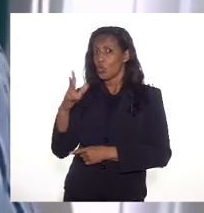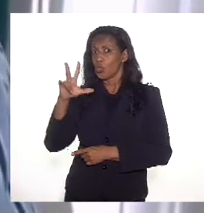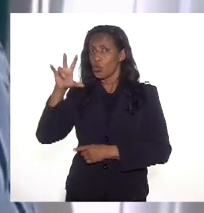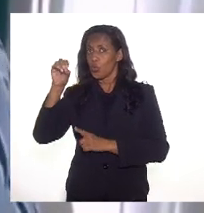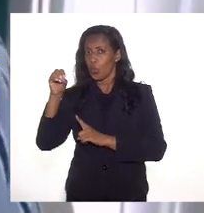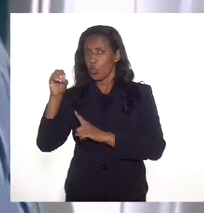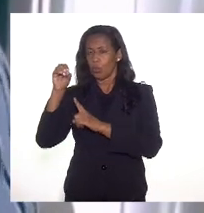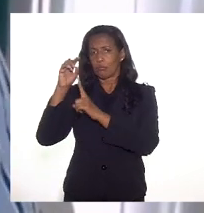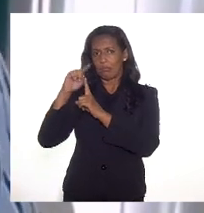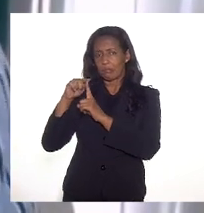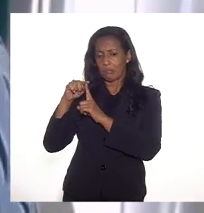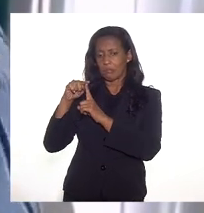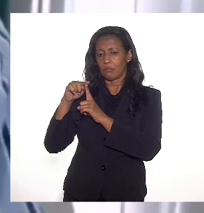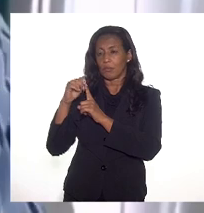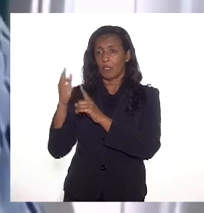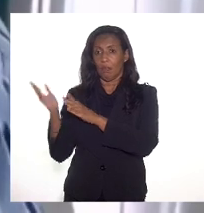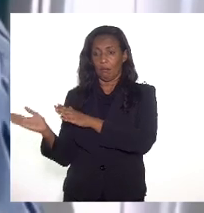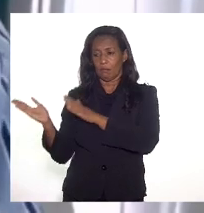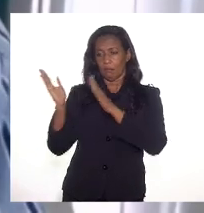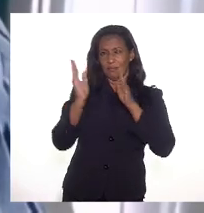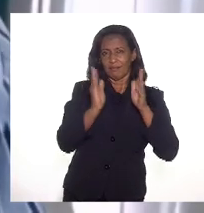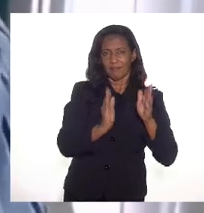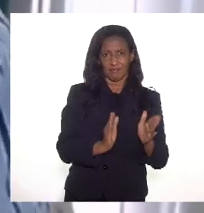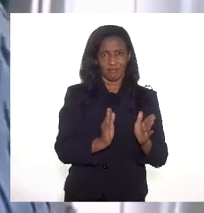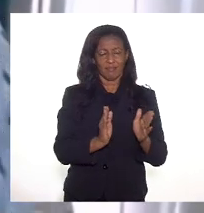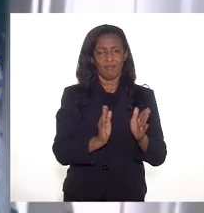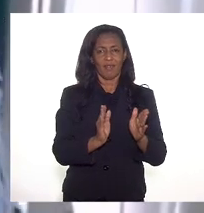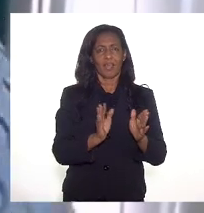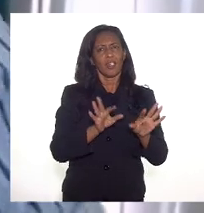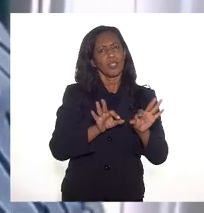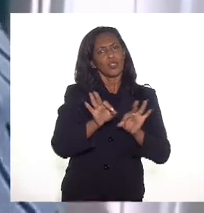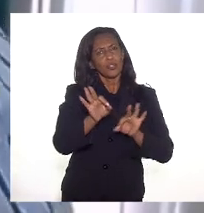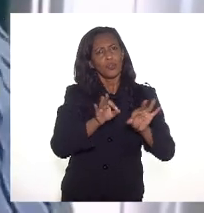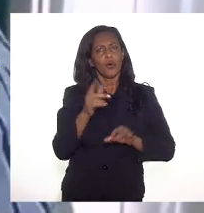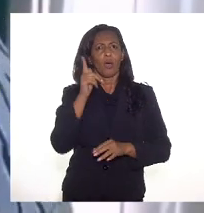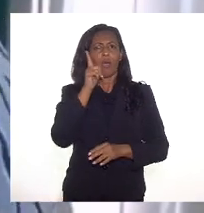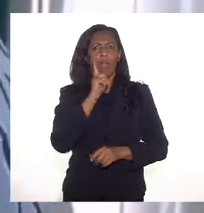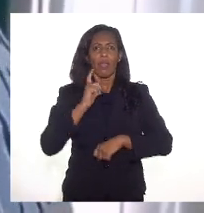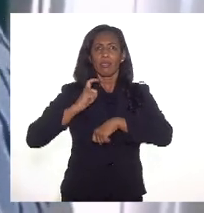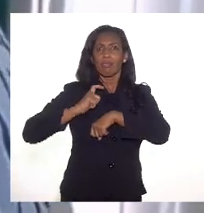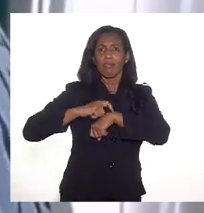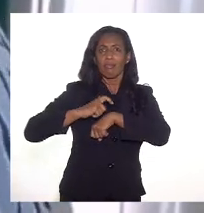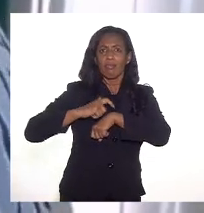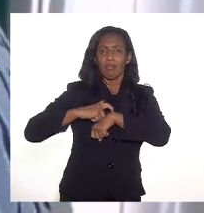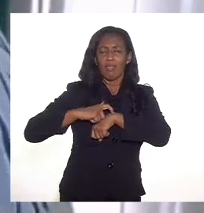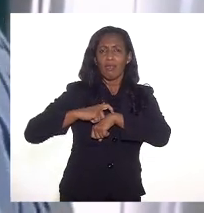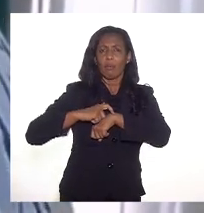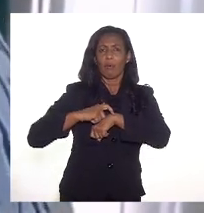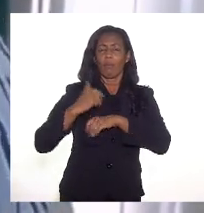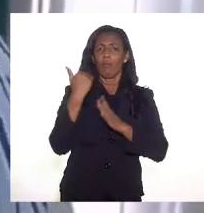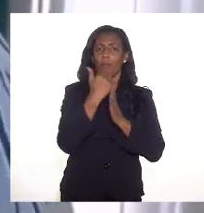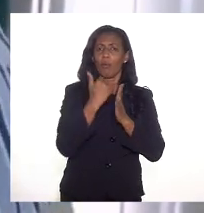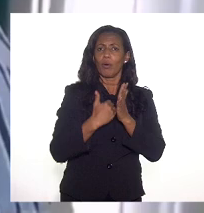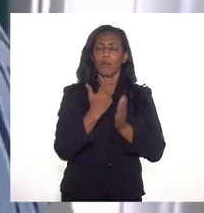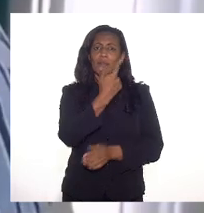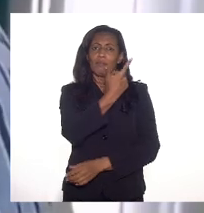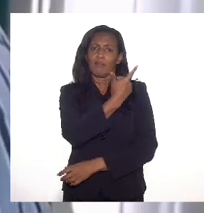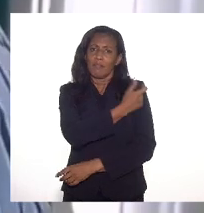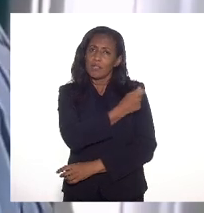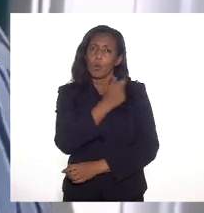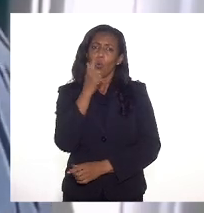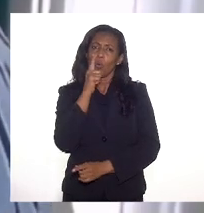semestres letivos, antecipando esse período, de maneira que nós ganhemos tempo para que o programa de vacinação